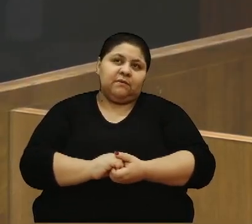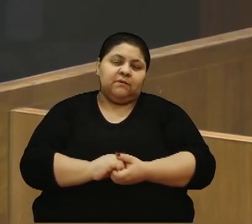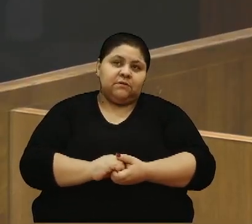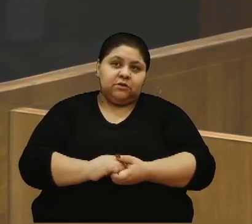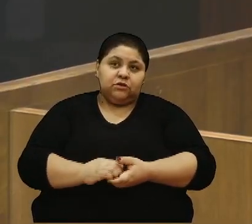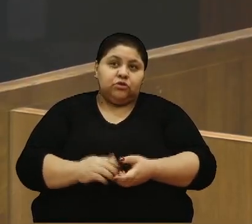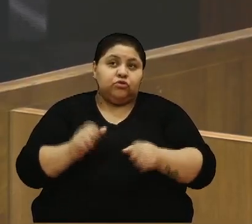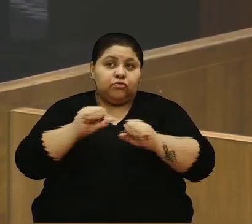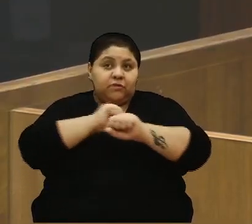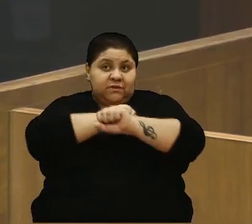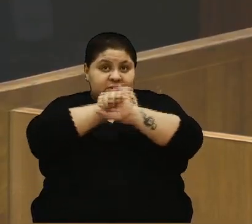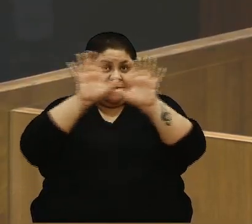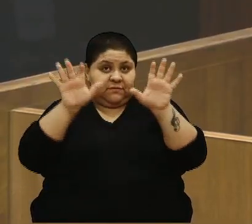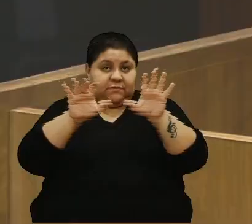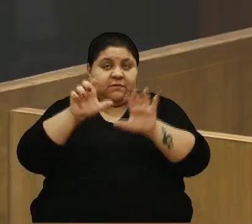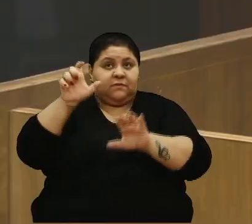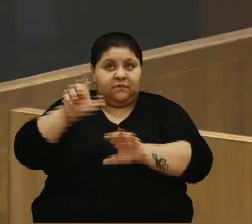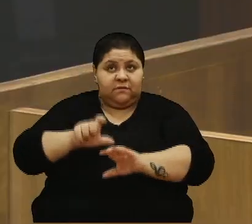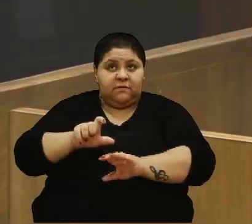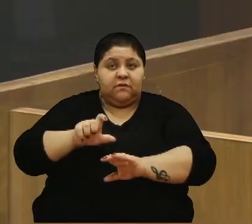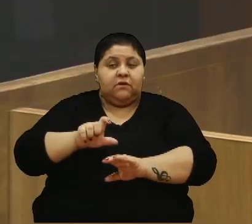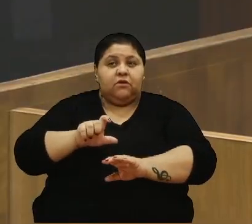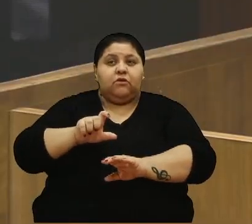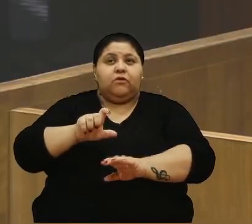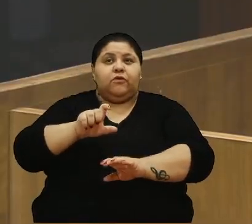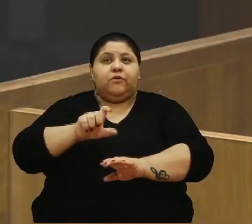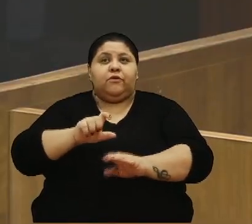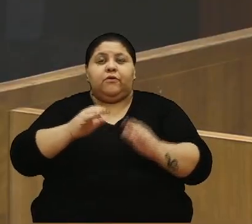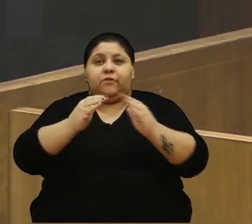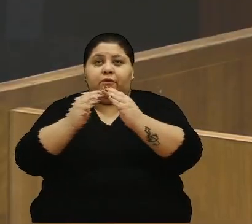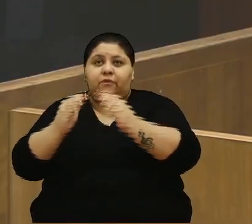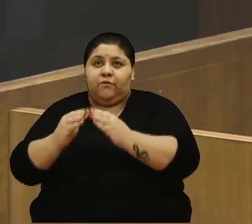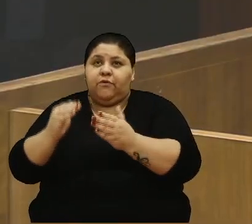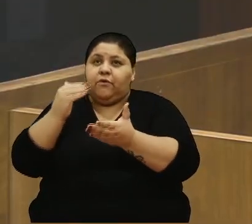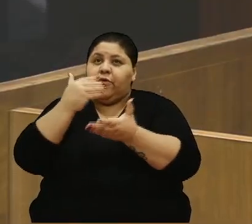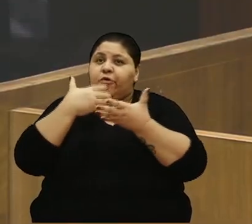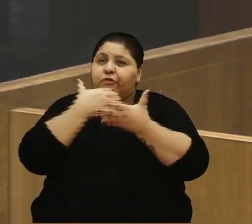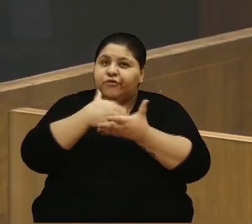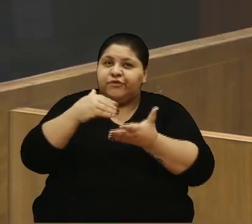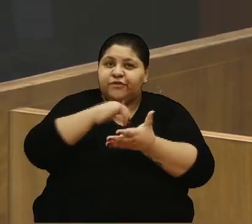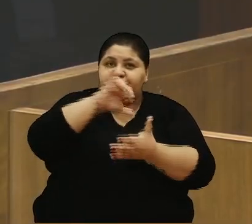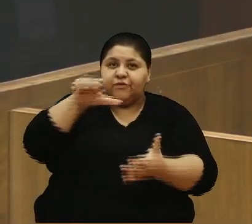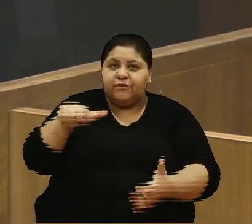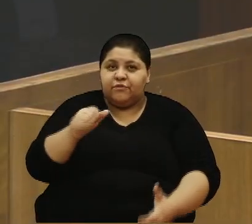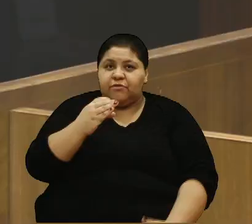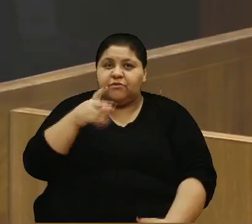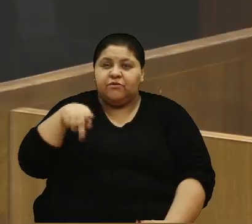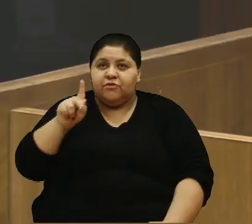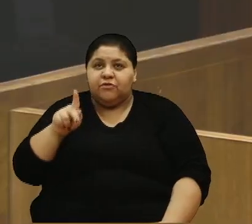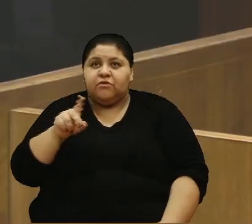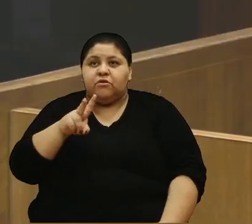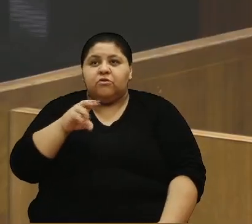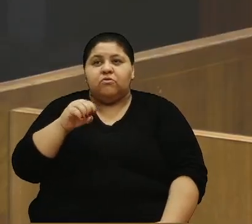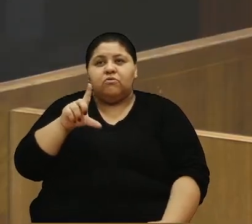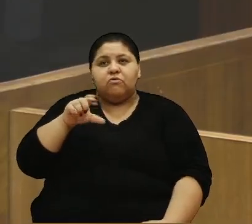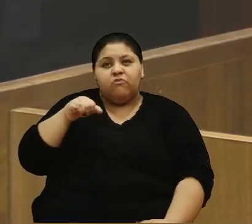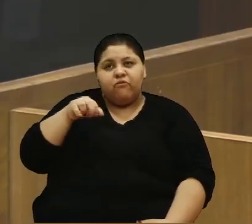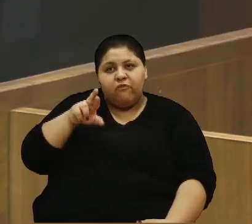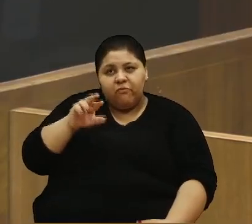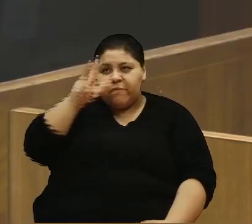todos atentos aqui? Os ex-secretários da habitação, o secretário atual, o Jack, o Volmir, já falei para ele ontem, a